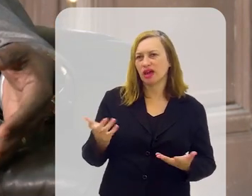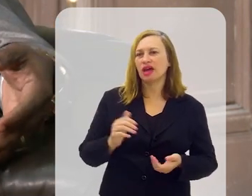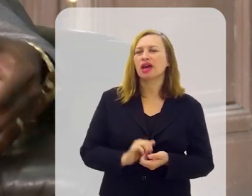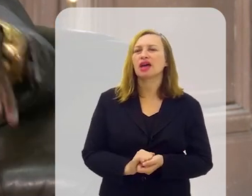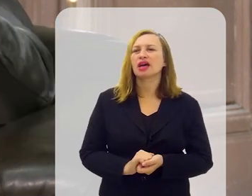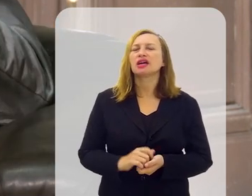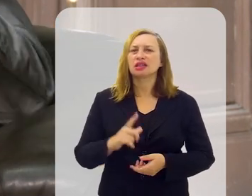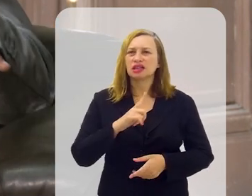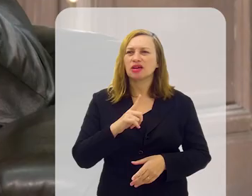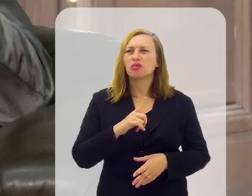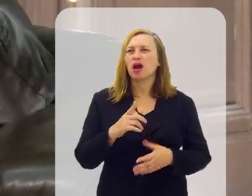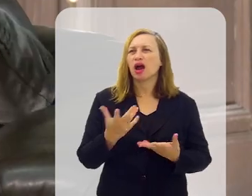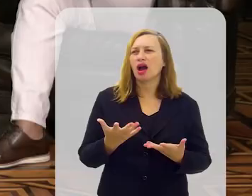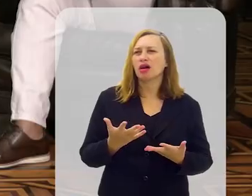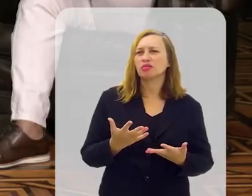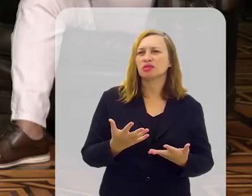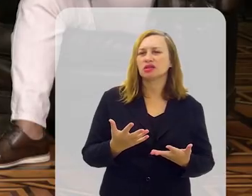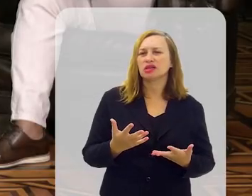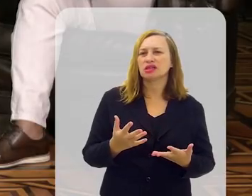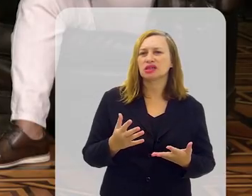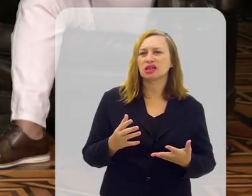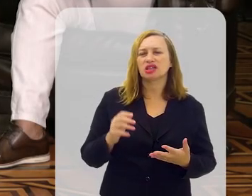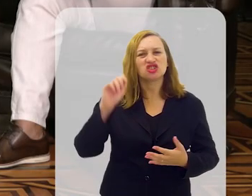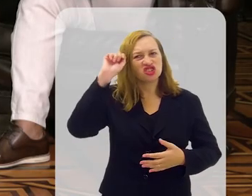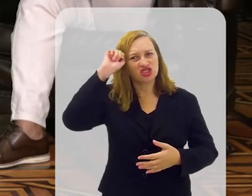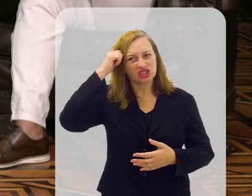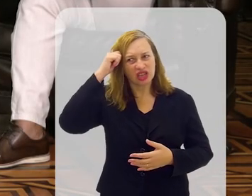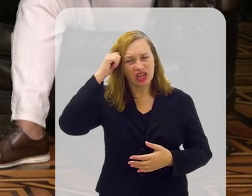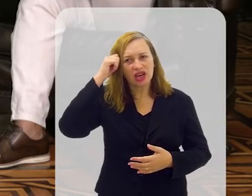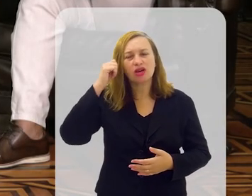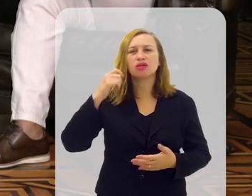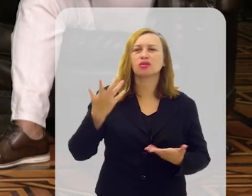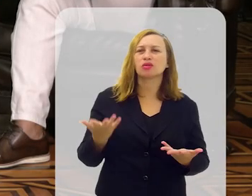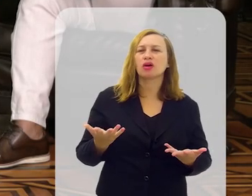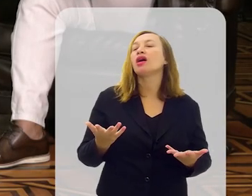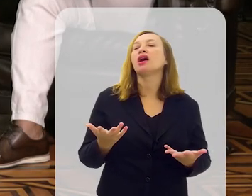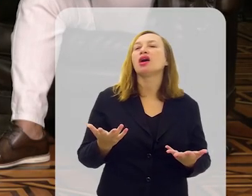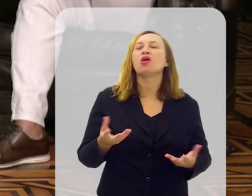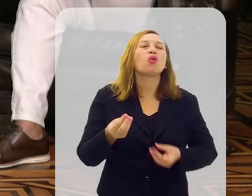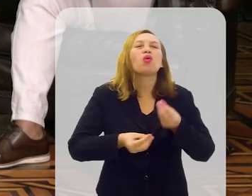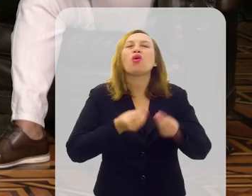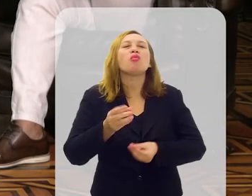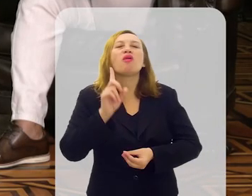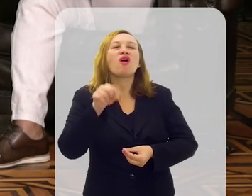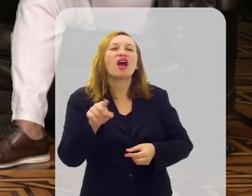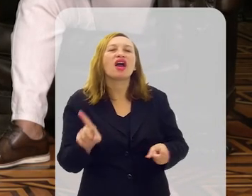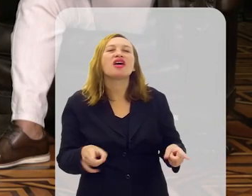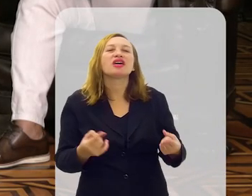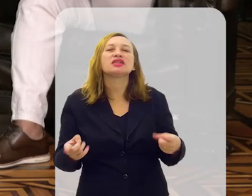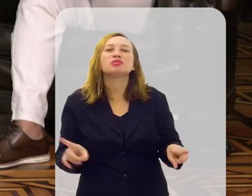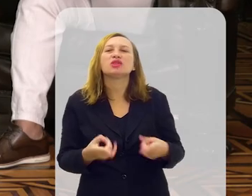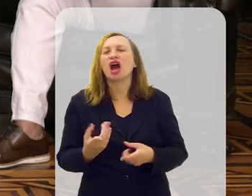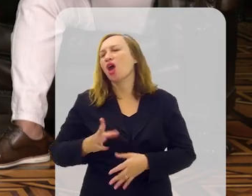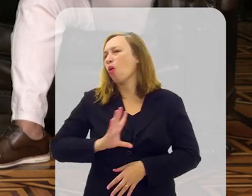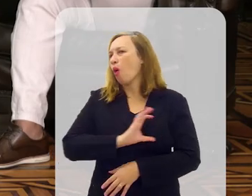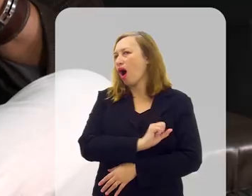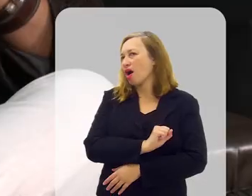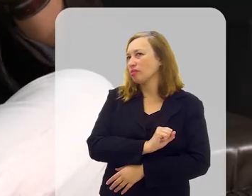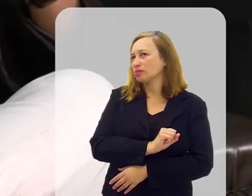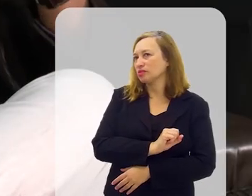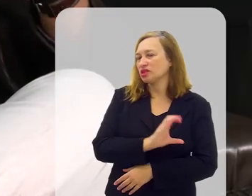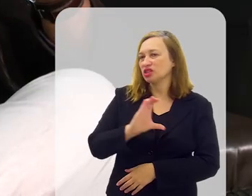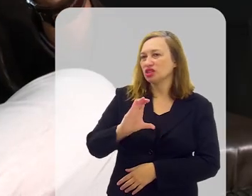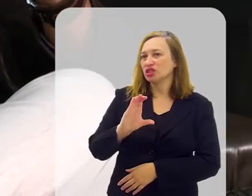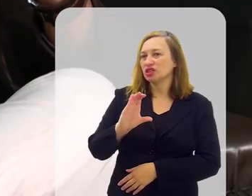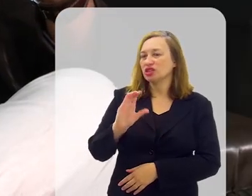music, né? Então não música... Para com isso, como é que era essa música? Como é que era essa música, pastor? Como é que era essa música? Ah, peraí, black... Eu sou apaixonado